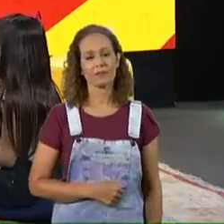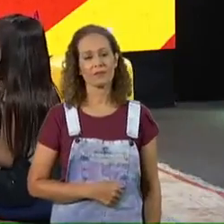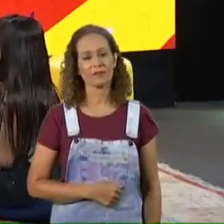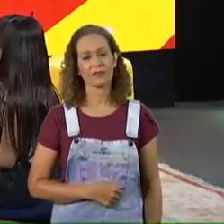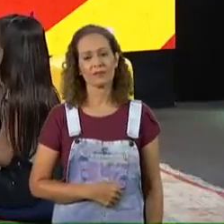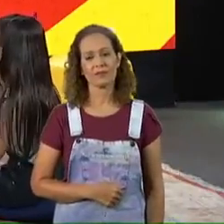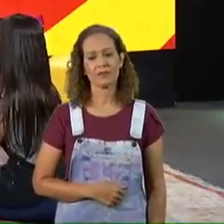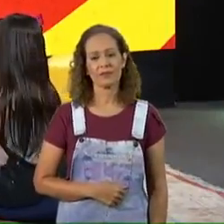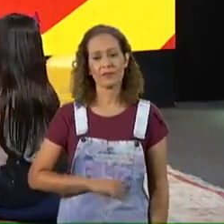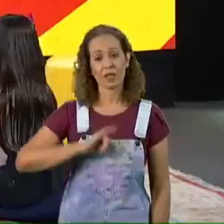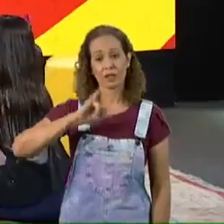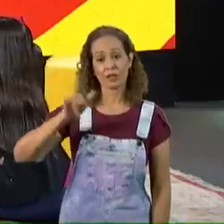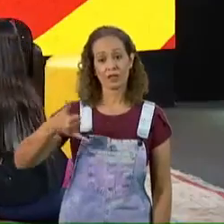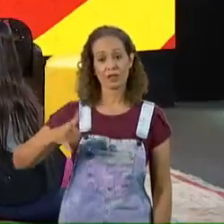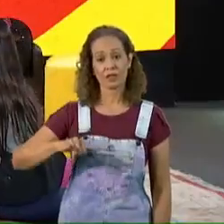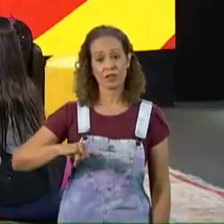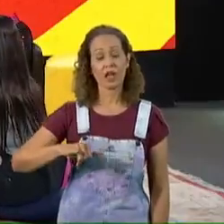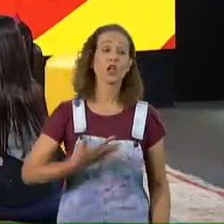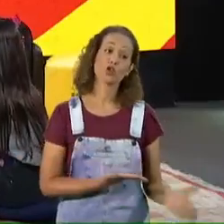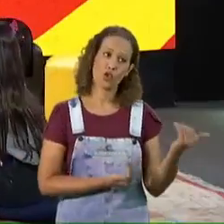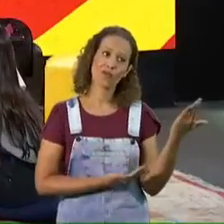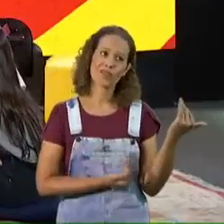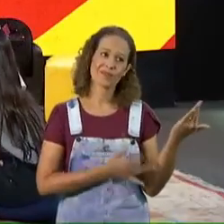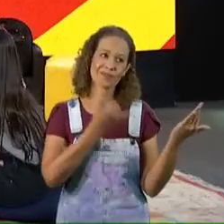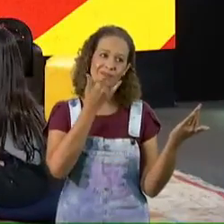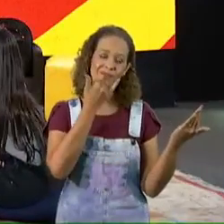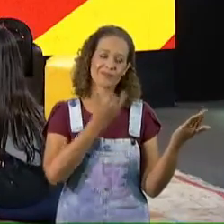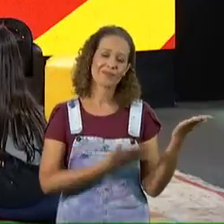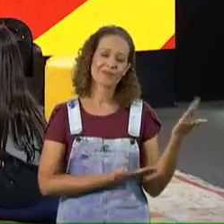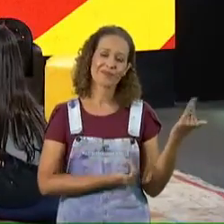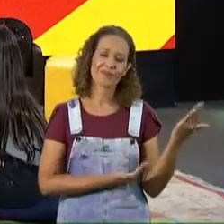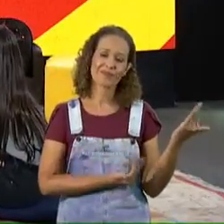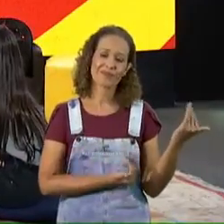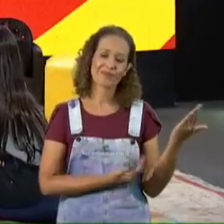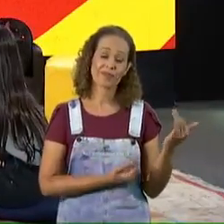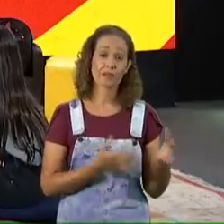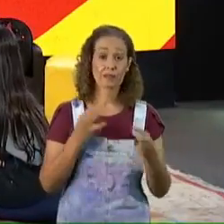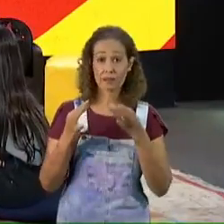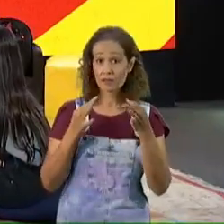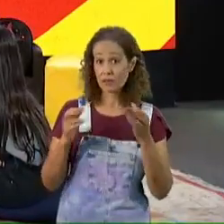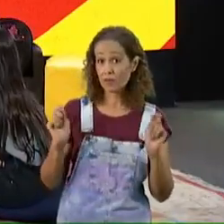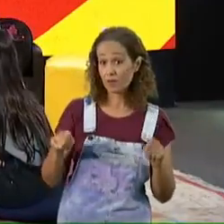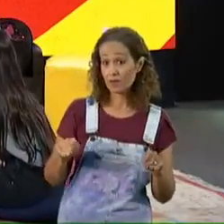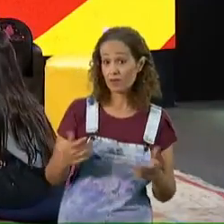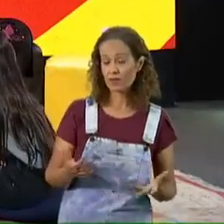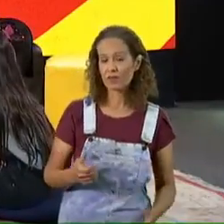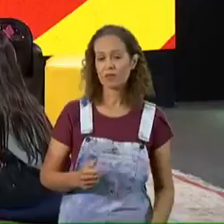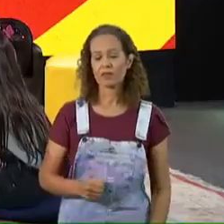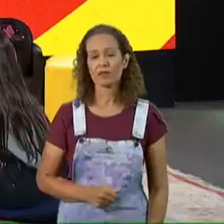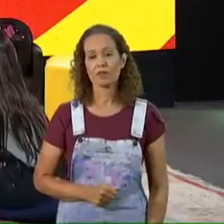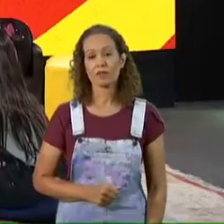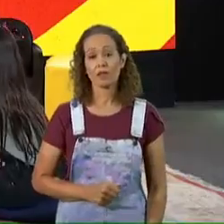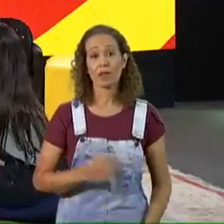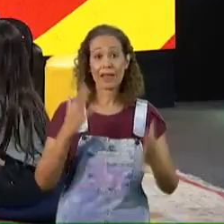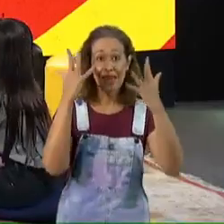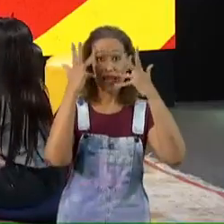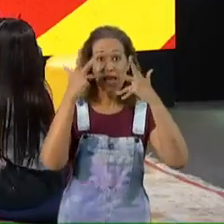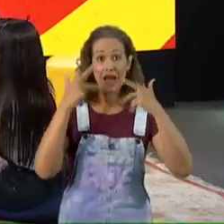Adolescente. Jovem. Pode dar dica? Pode. Caiu na cauda dos leões.